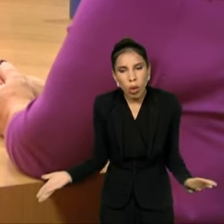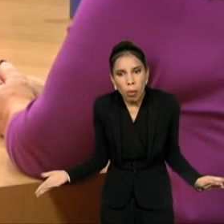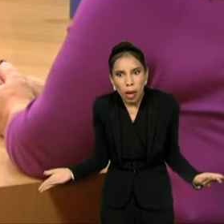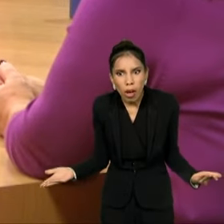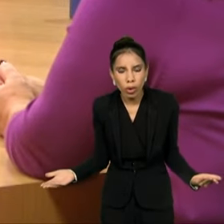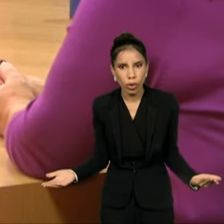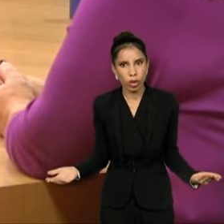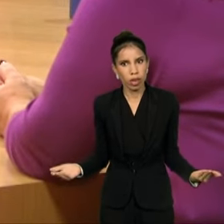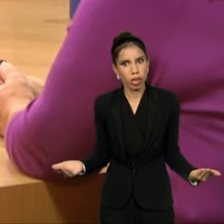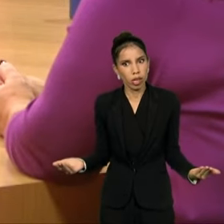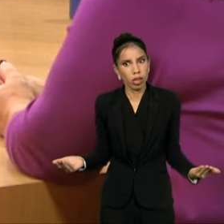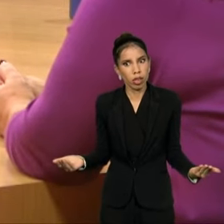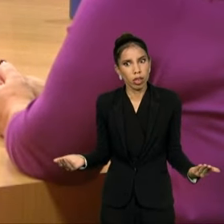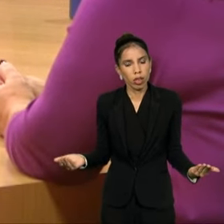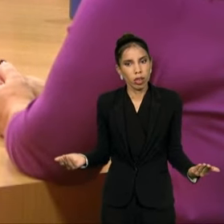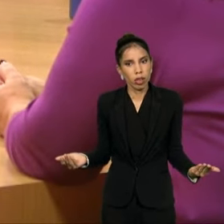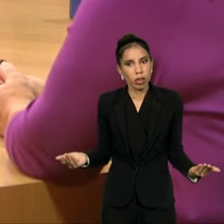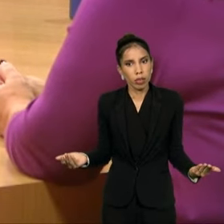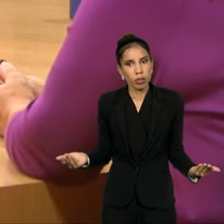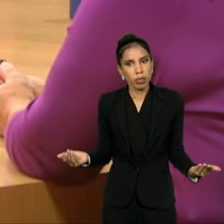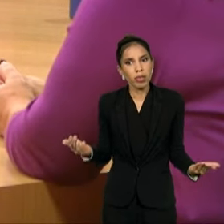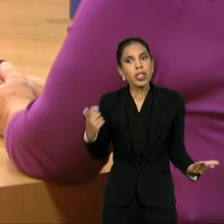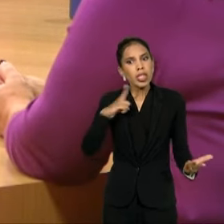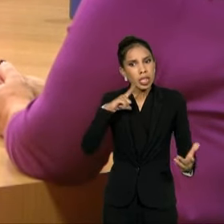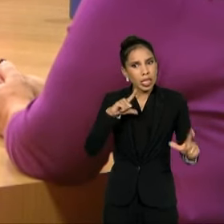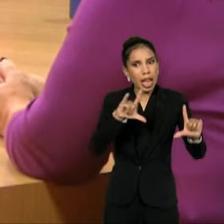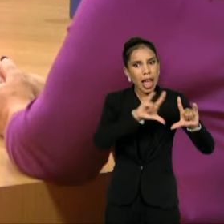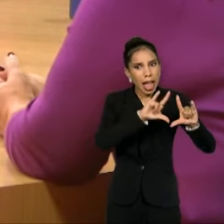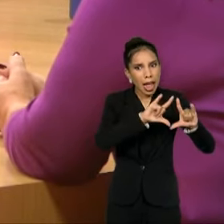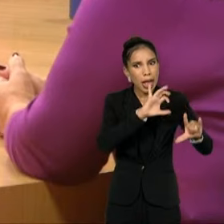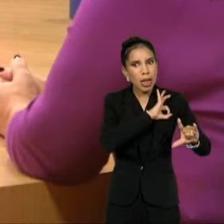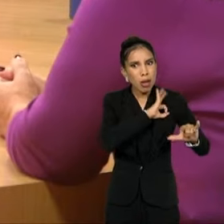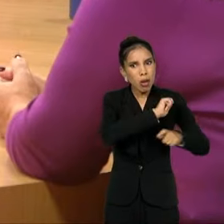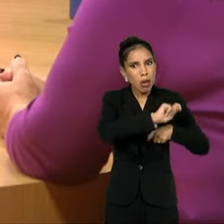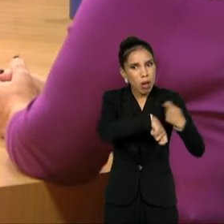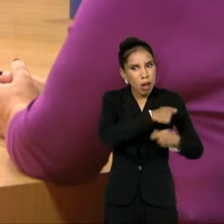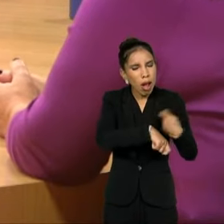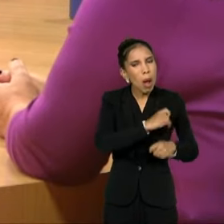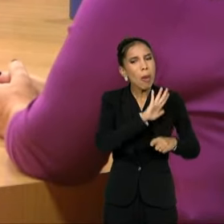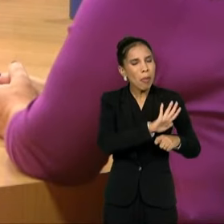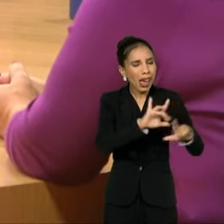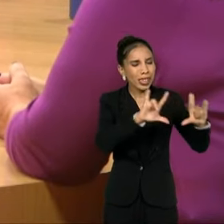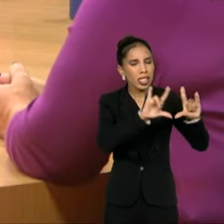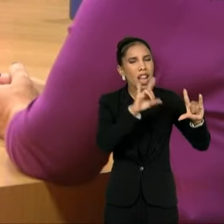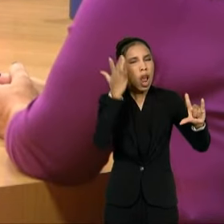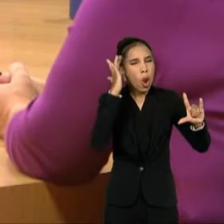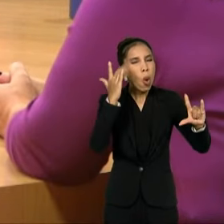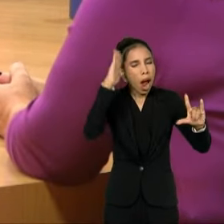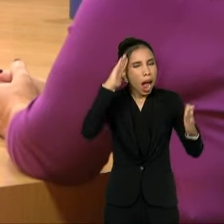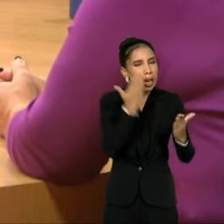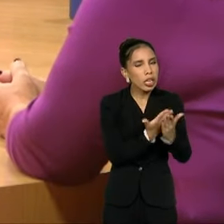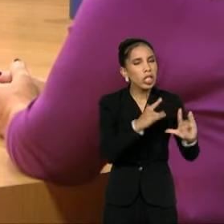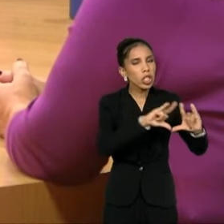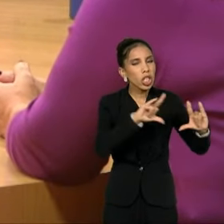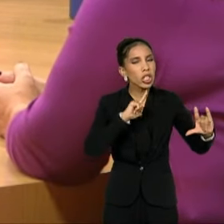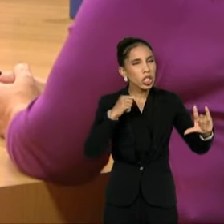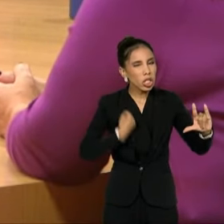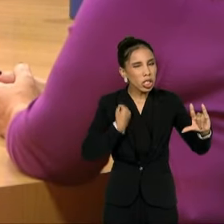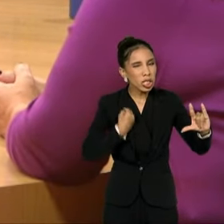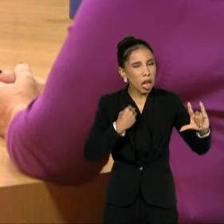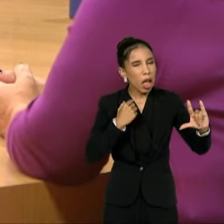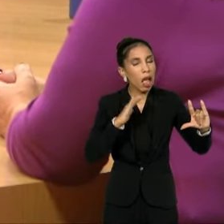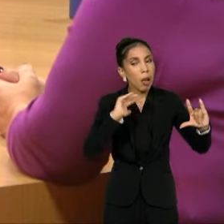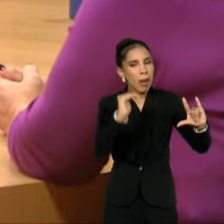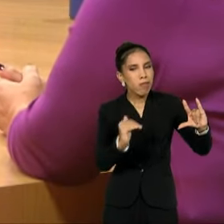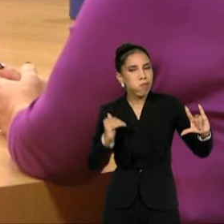Quer dizer, eu acho que tem o caso das milícias, mas eu acho que tem uma máfia muito superior às milícias, que envolve milícia também, mas